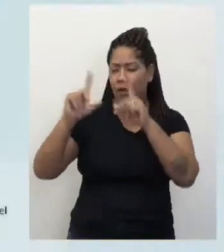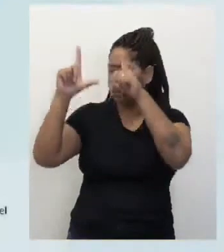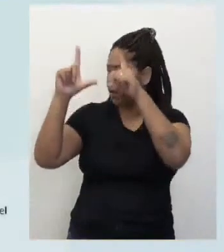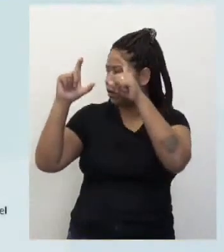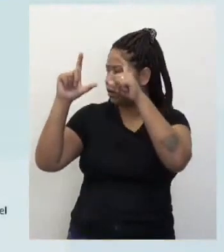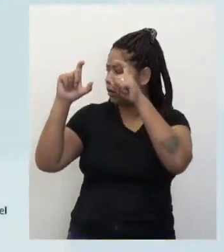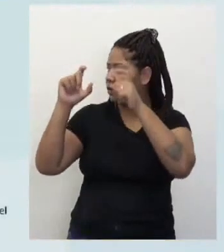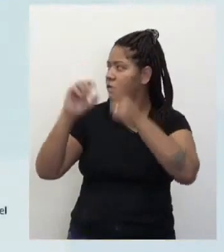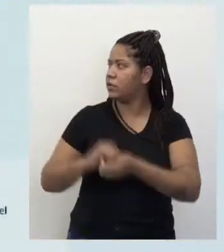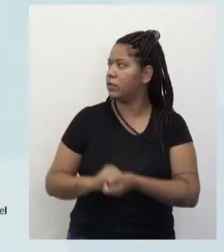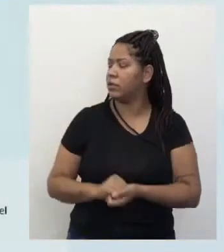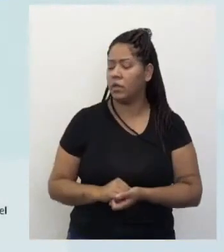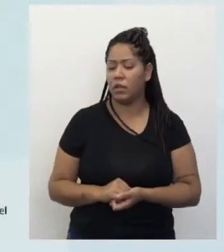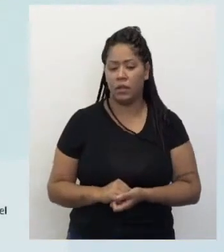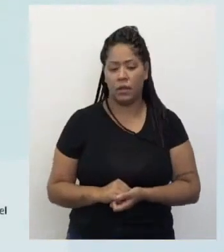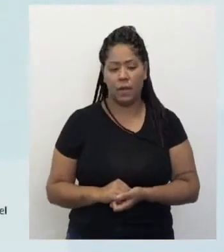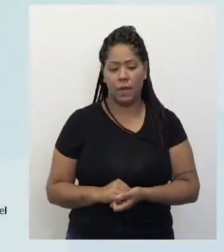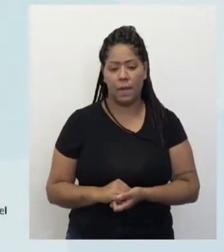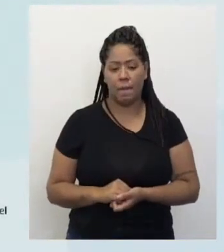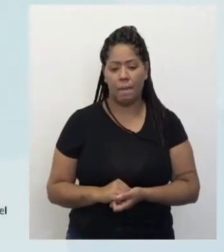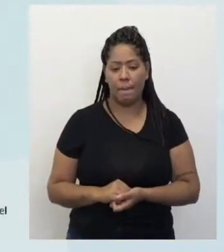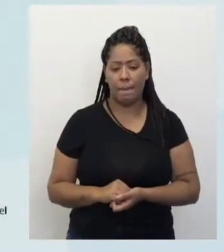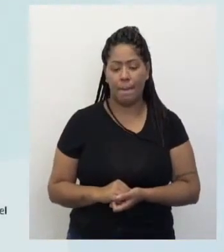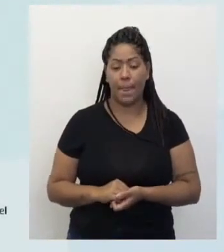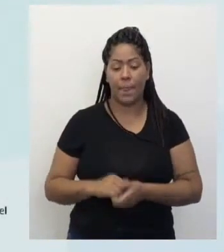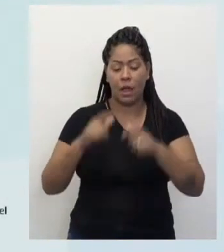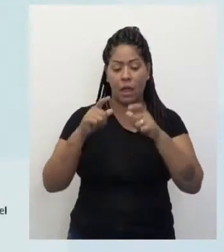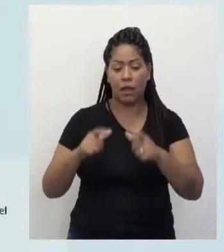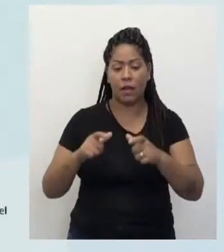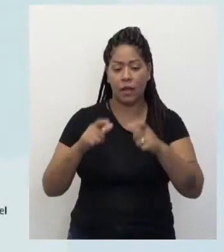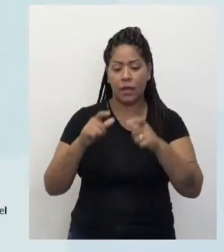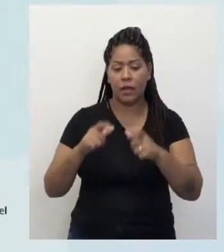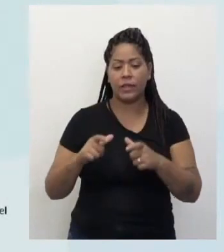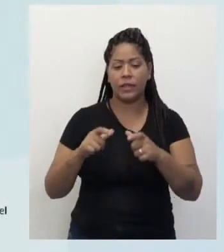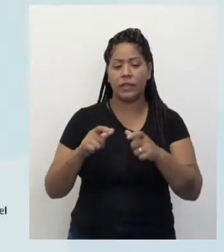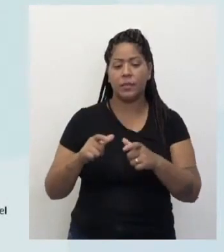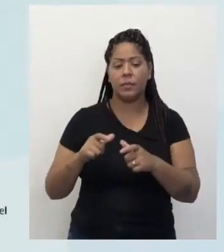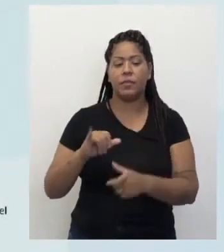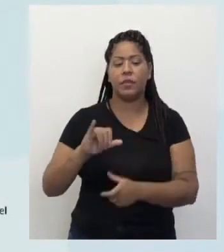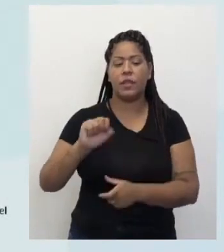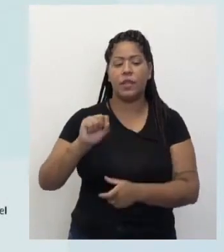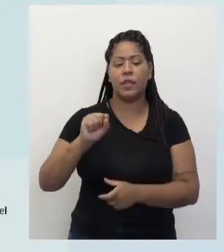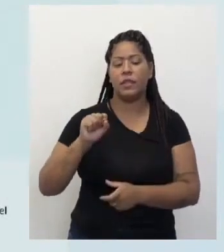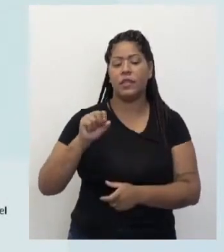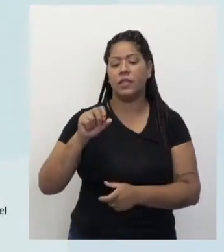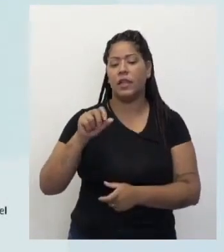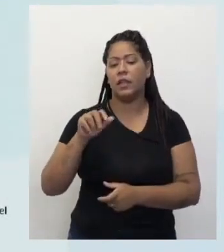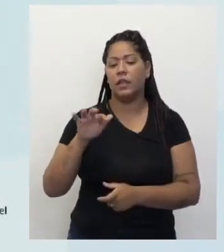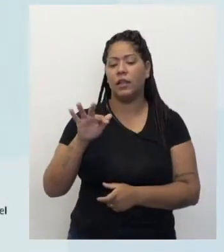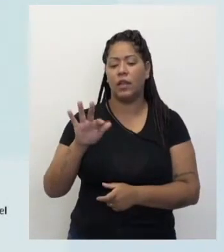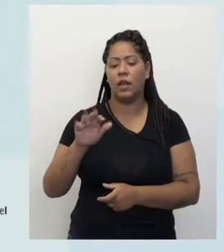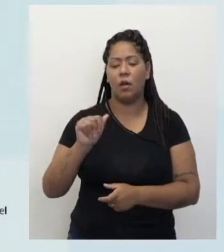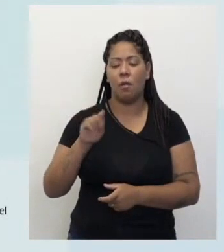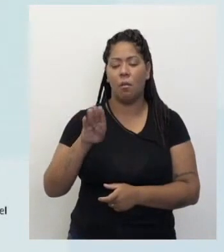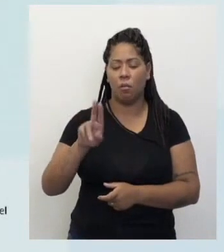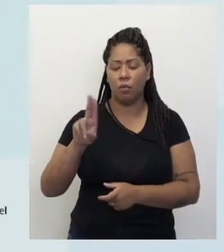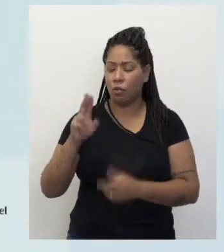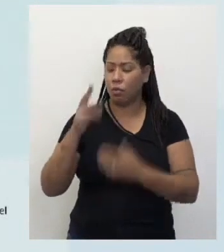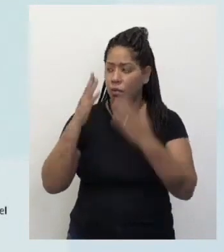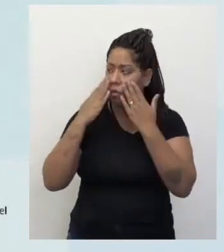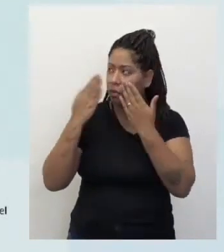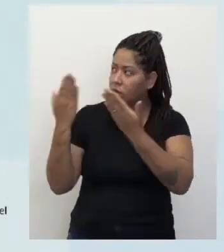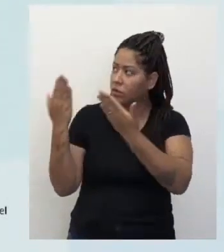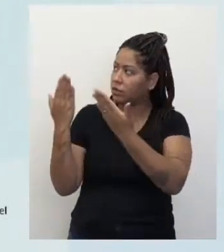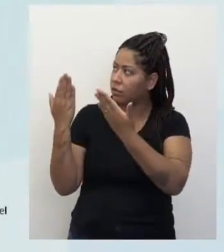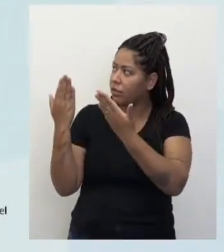da Catedral de Santa Sofia, em Istambul, né? A gente sabe que num determinado momento houve o cisma da Igreja Católica, né? A